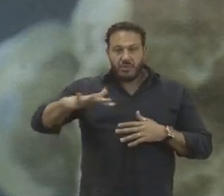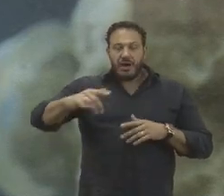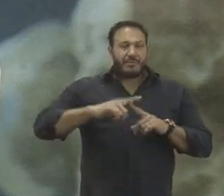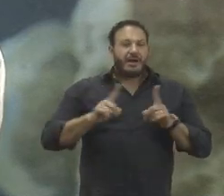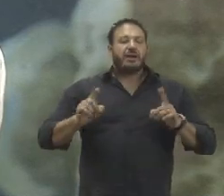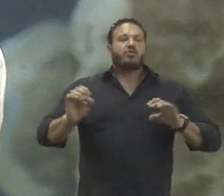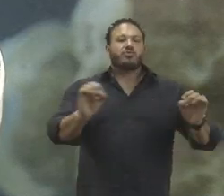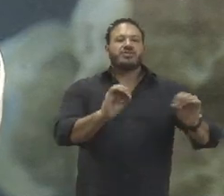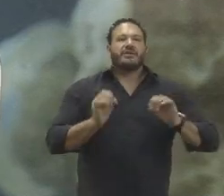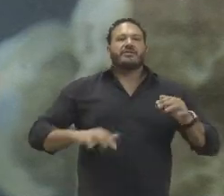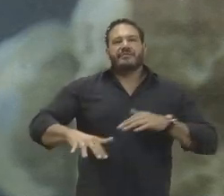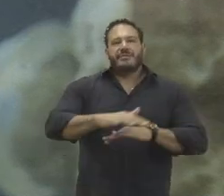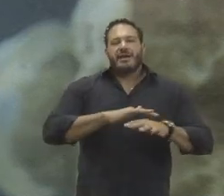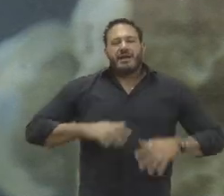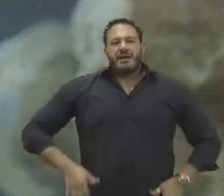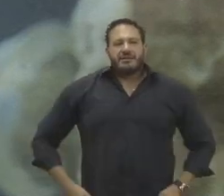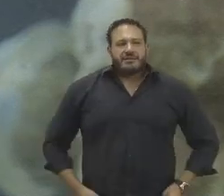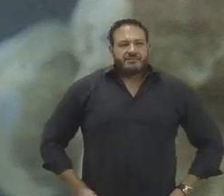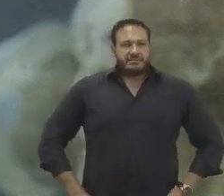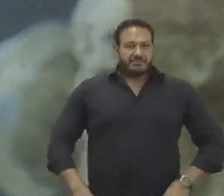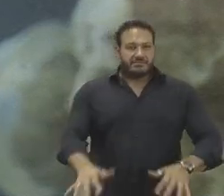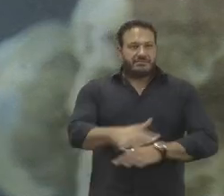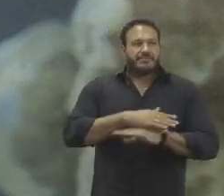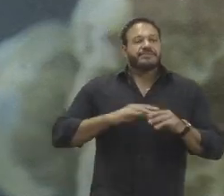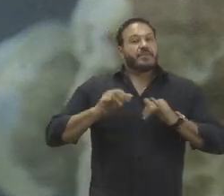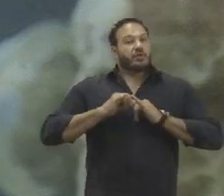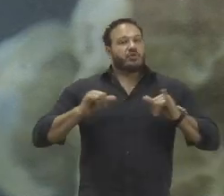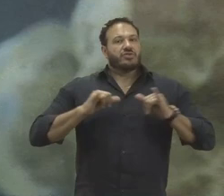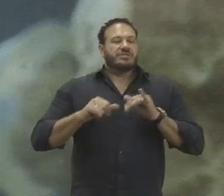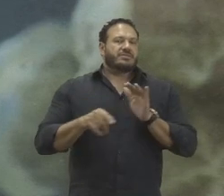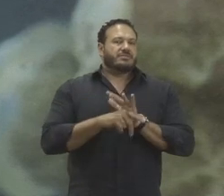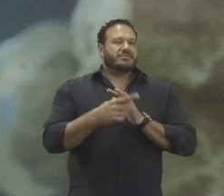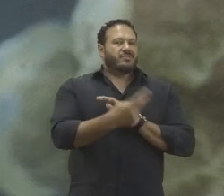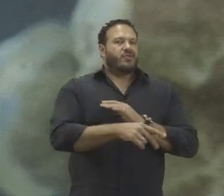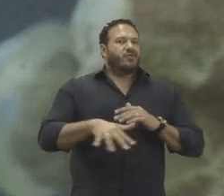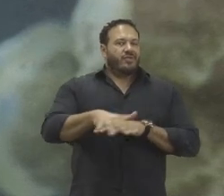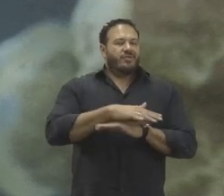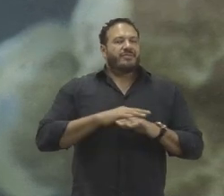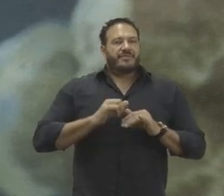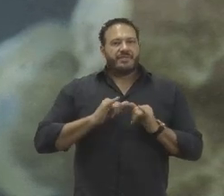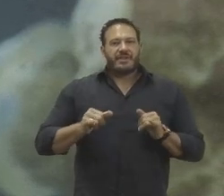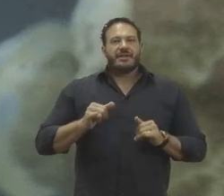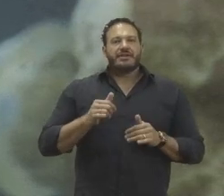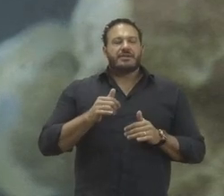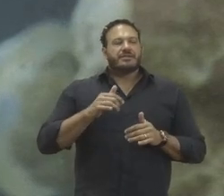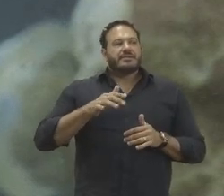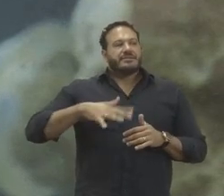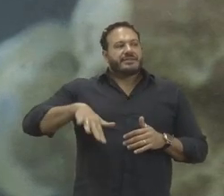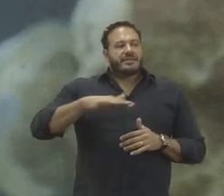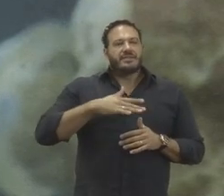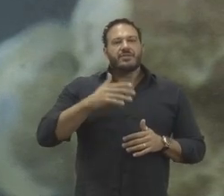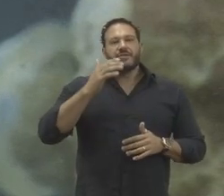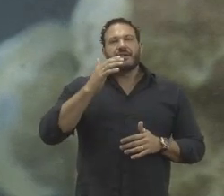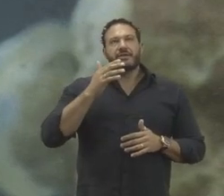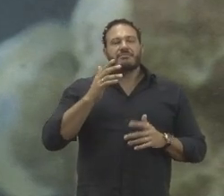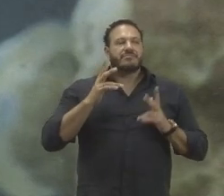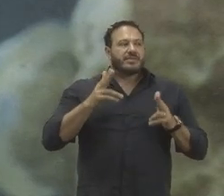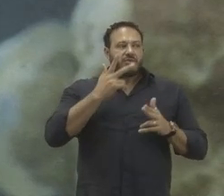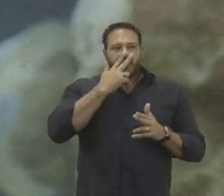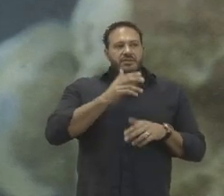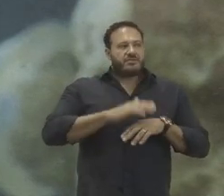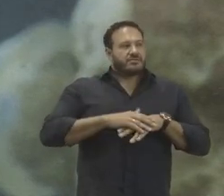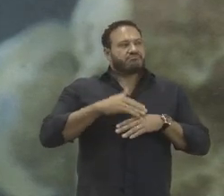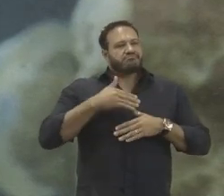chamado hard News né das notícias propriamente ditas então Eh foi um foi acho que um